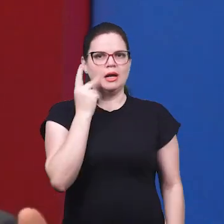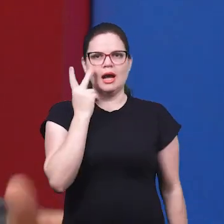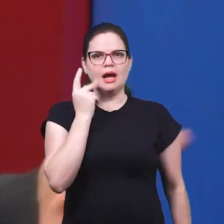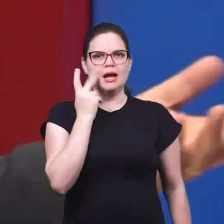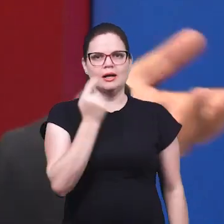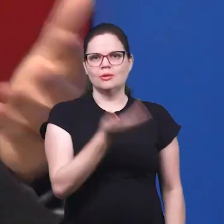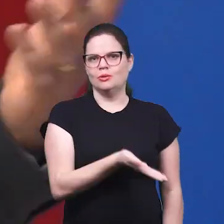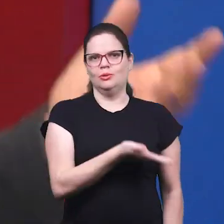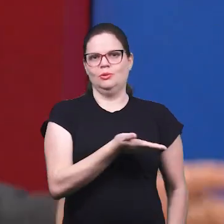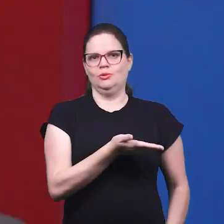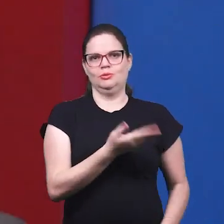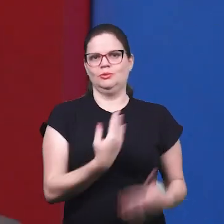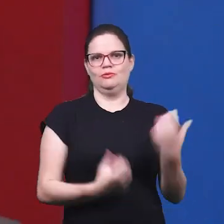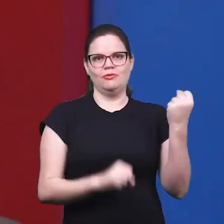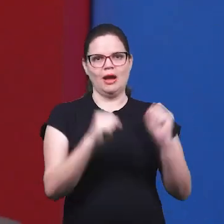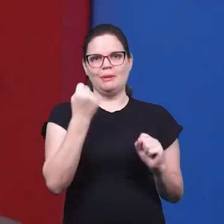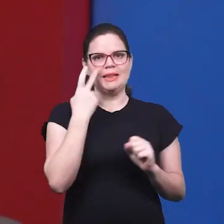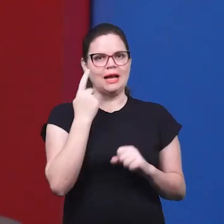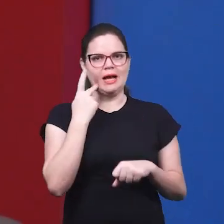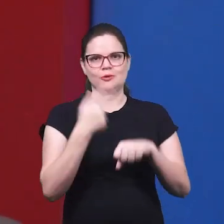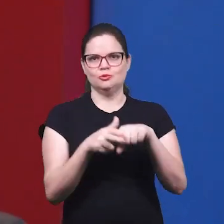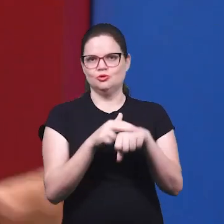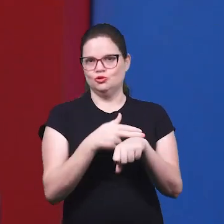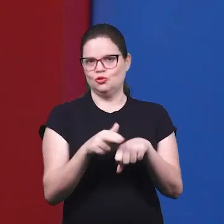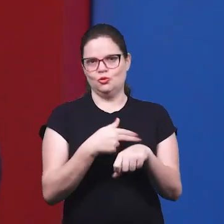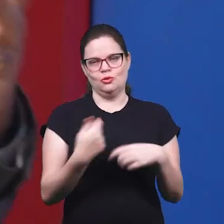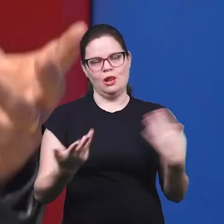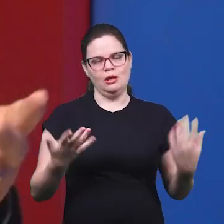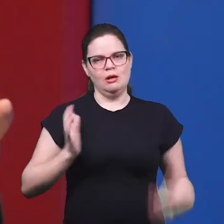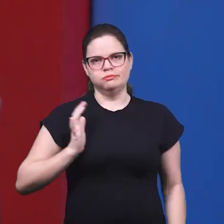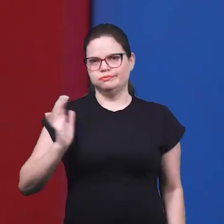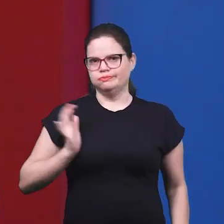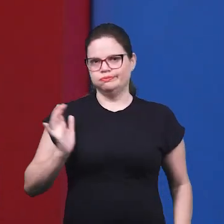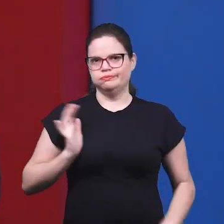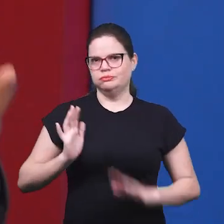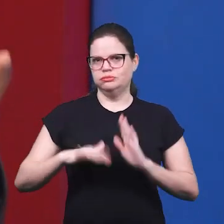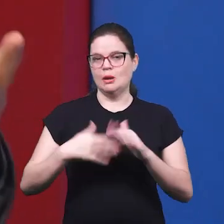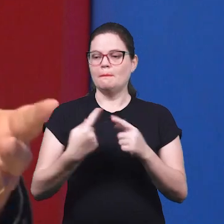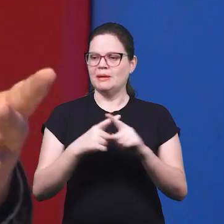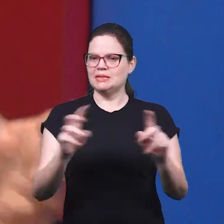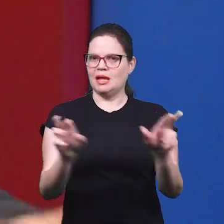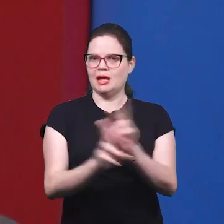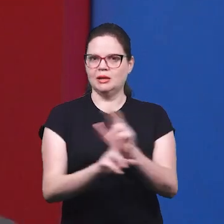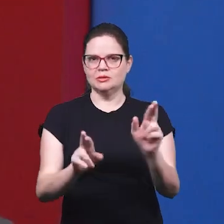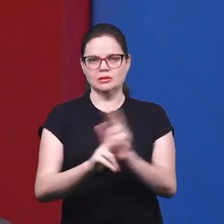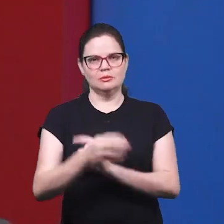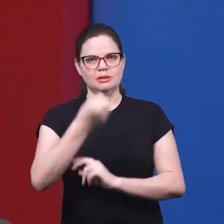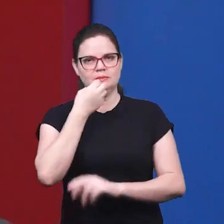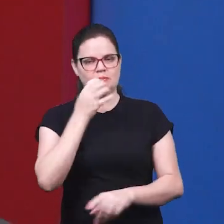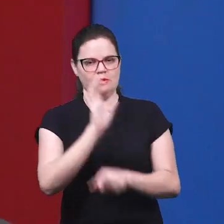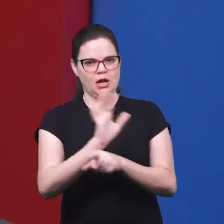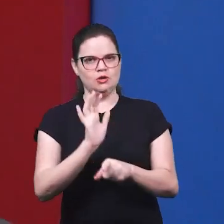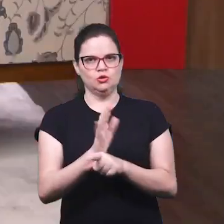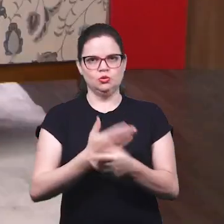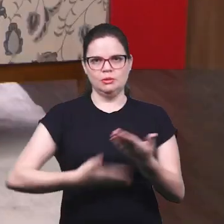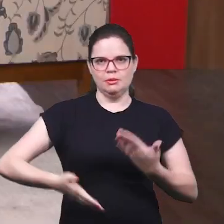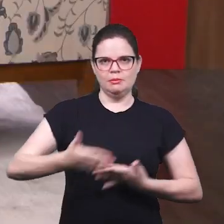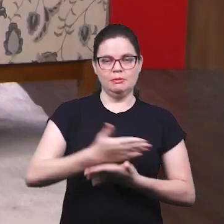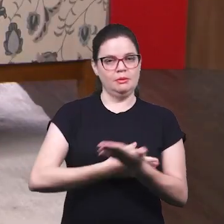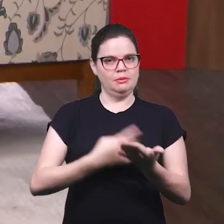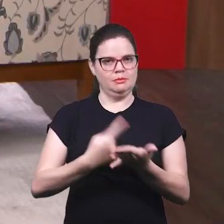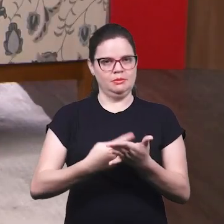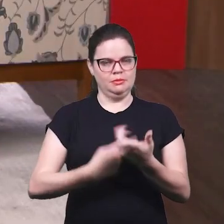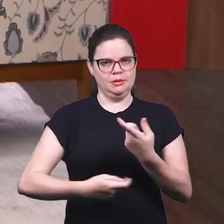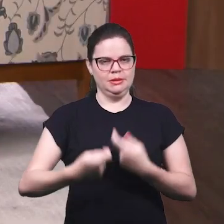Fora de série. mundialmente, que é a garoto, né? Mas esses relacionamentos ajudam muito nos negócios? Claro, certeza, evidente.